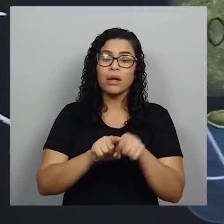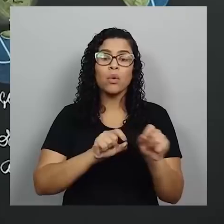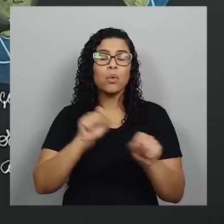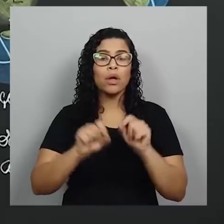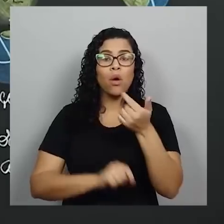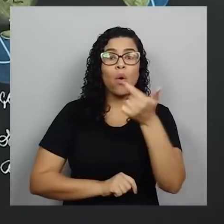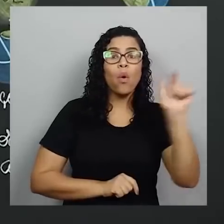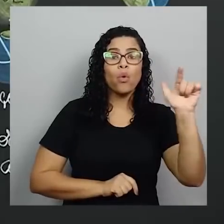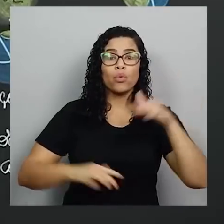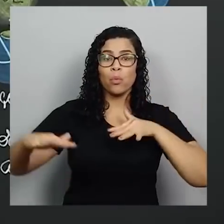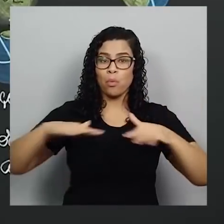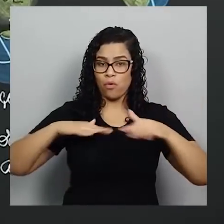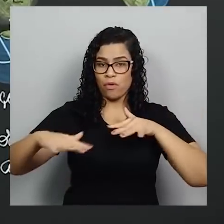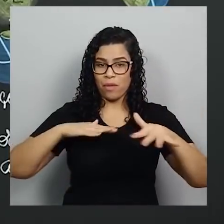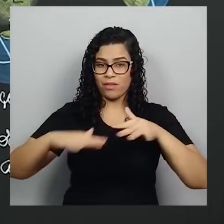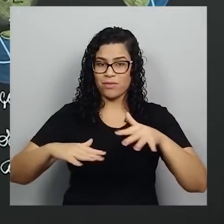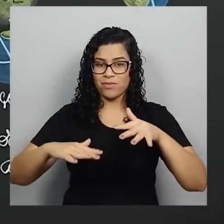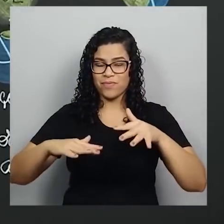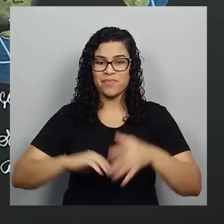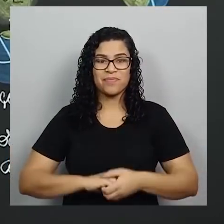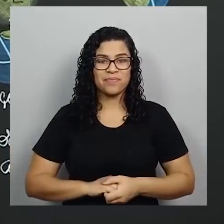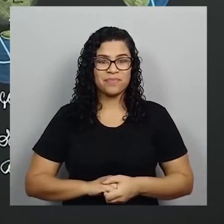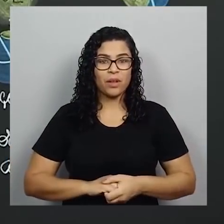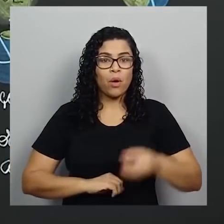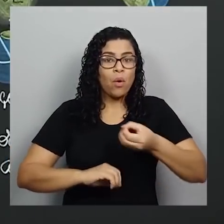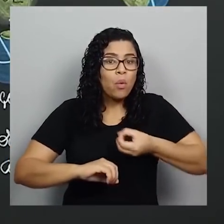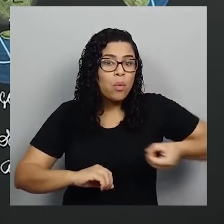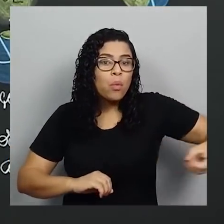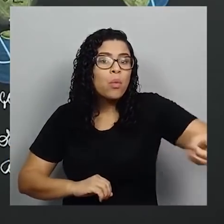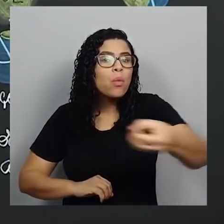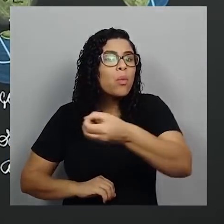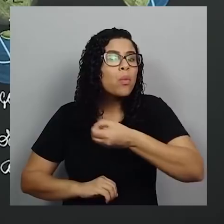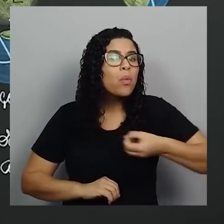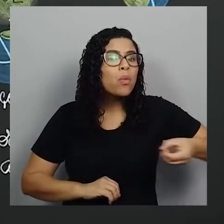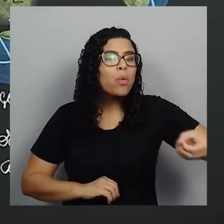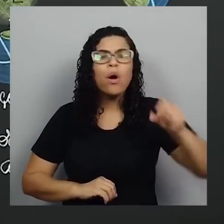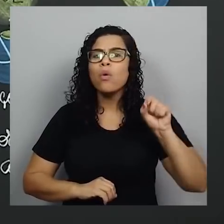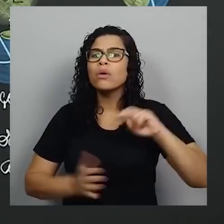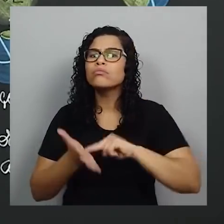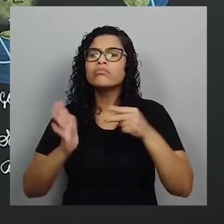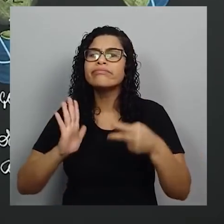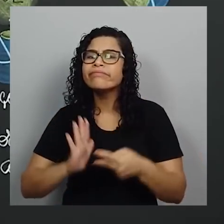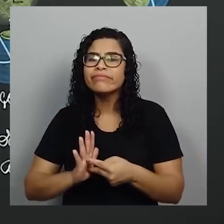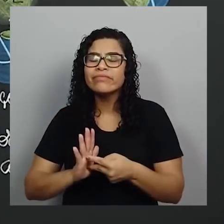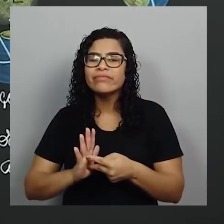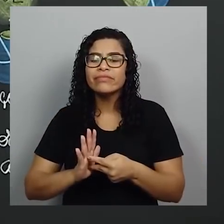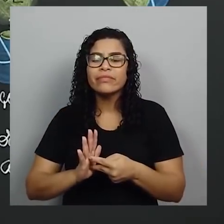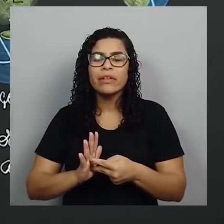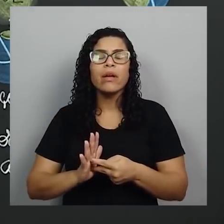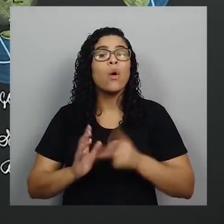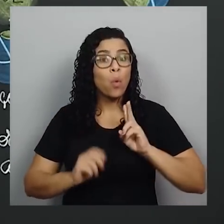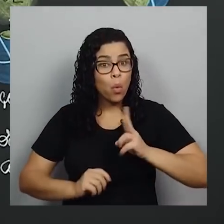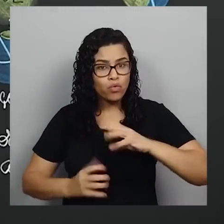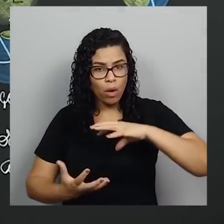nosso outro movimento de translação. O movimento de translação é quando essa Terra, ainda